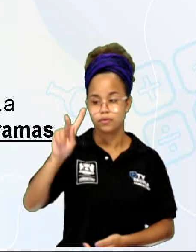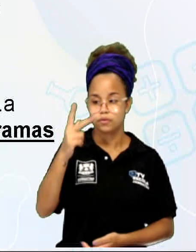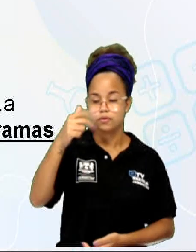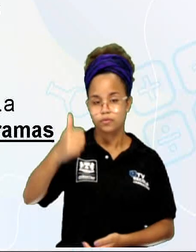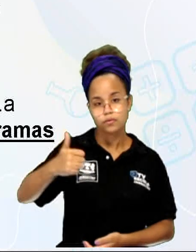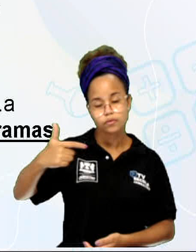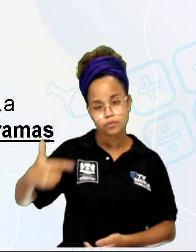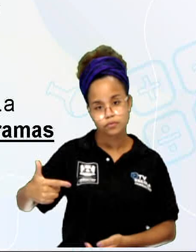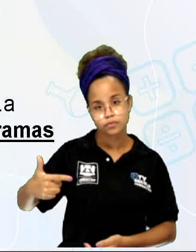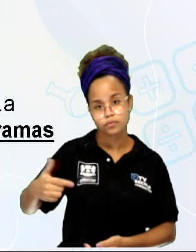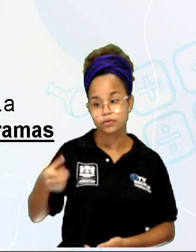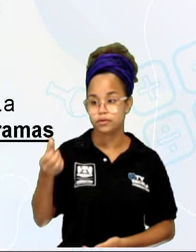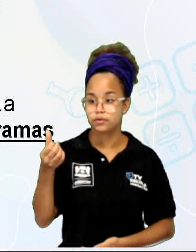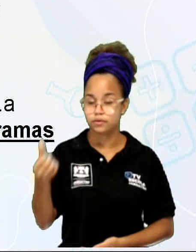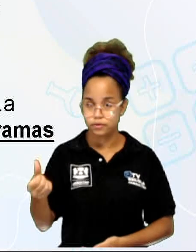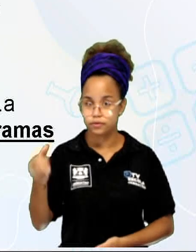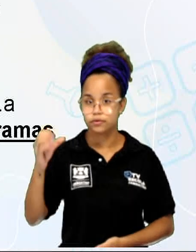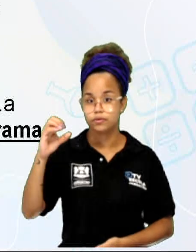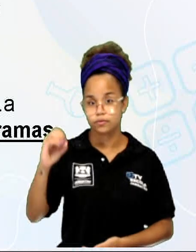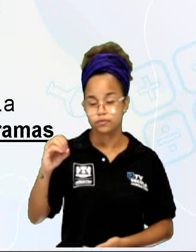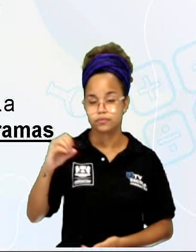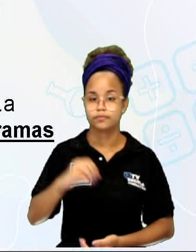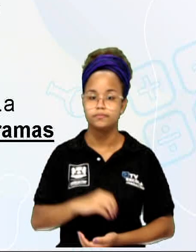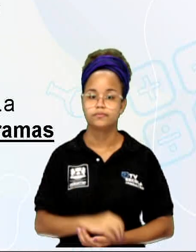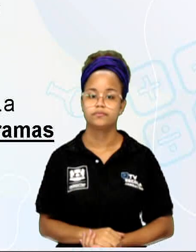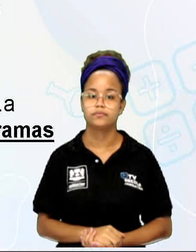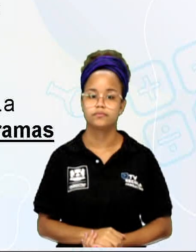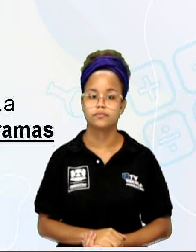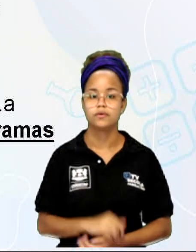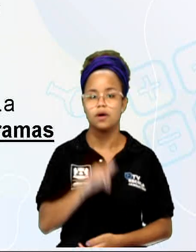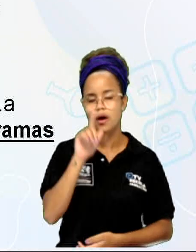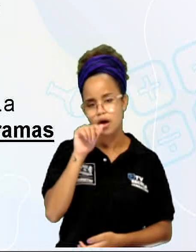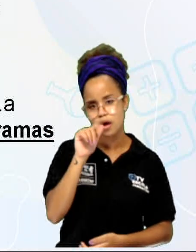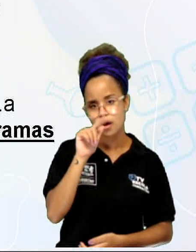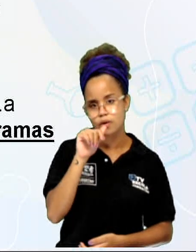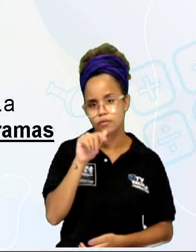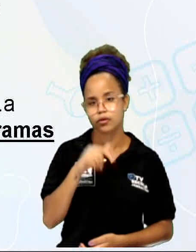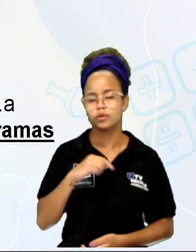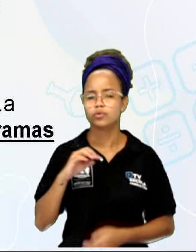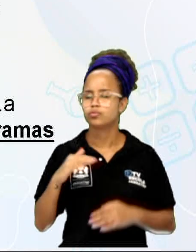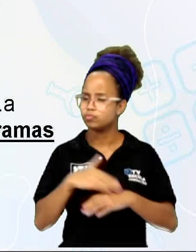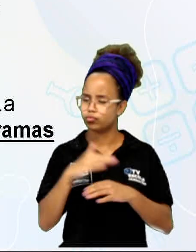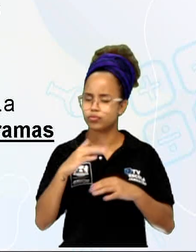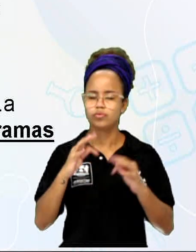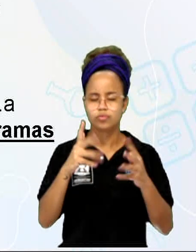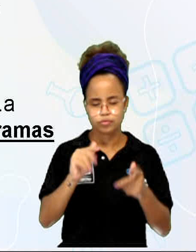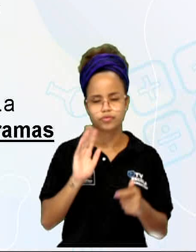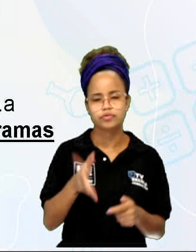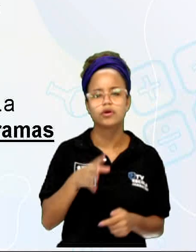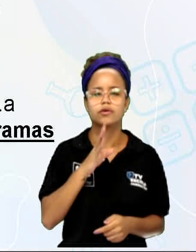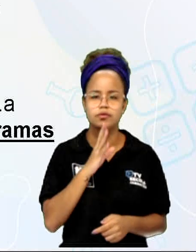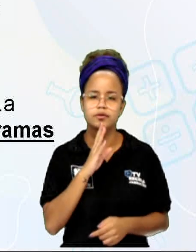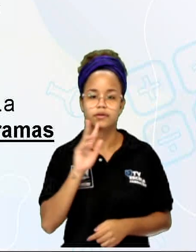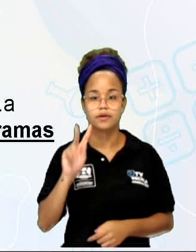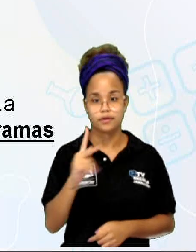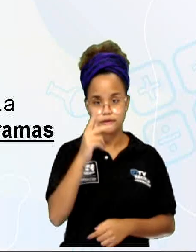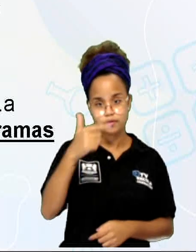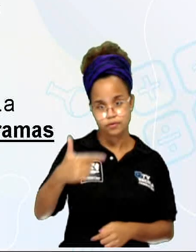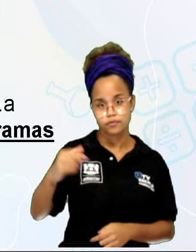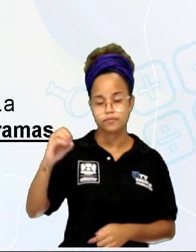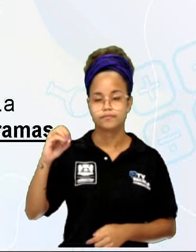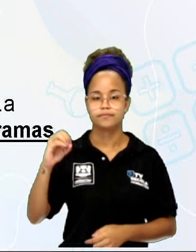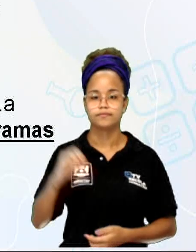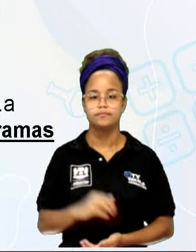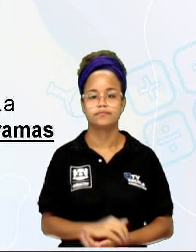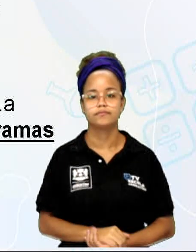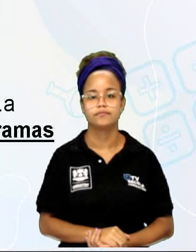hidrogênio e 6 de oxigênio, e a água, que todo mundo conhece a fórmula, né? H2O.